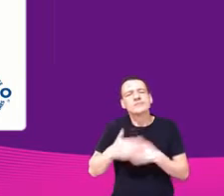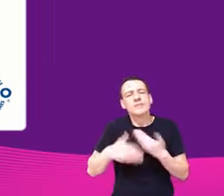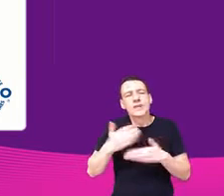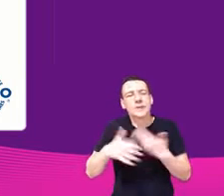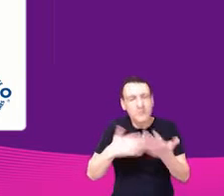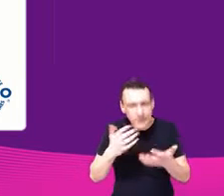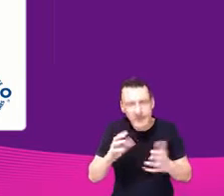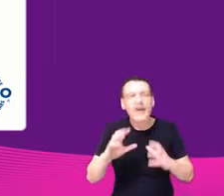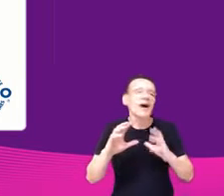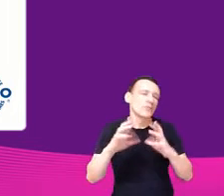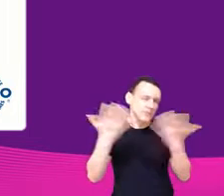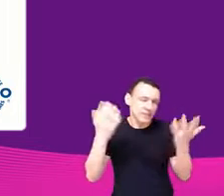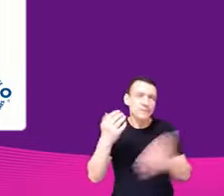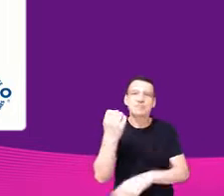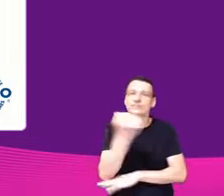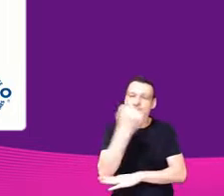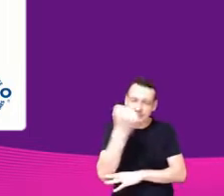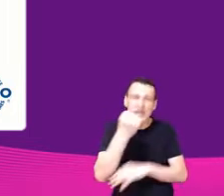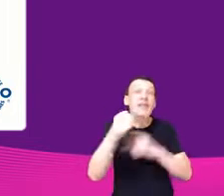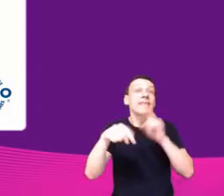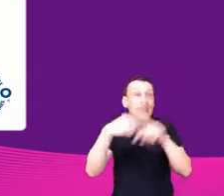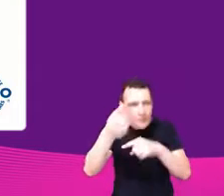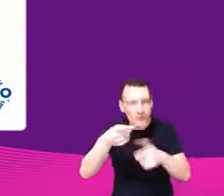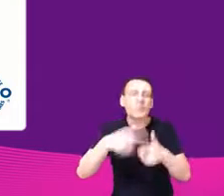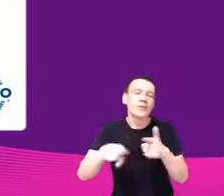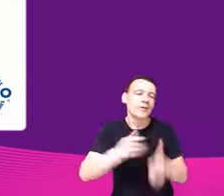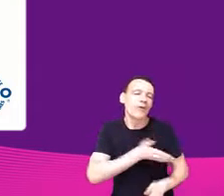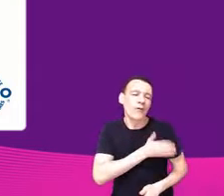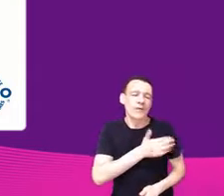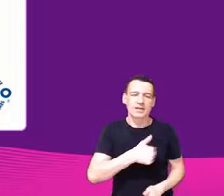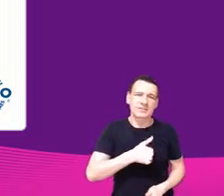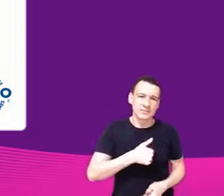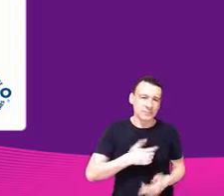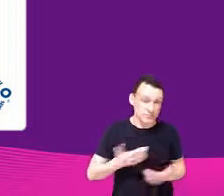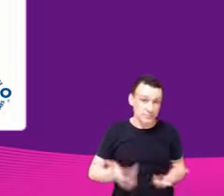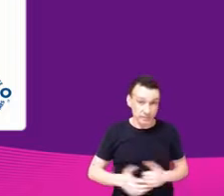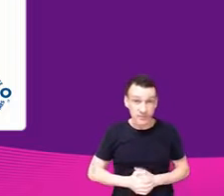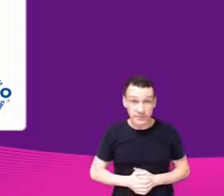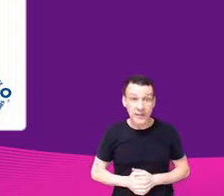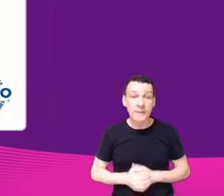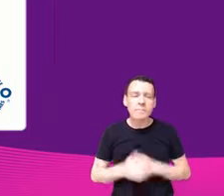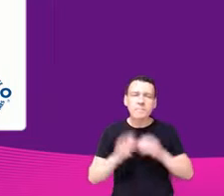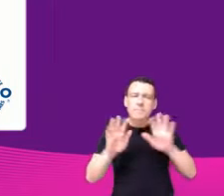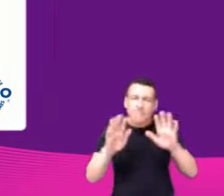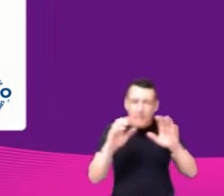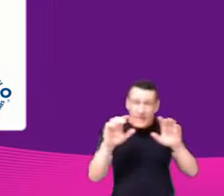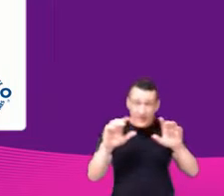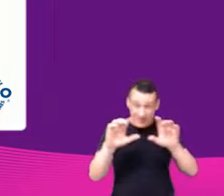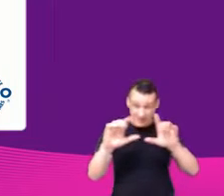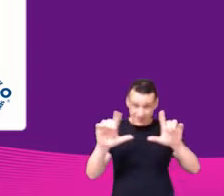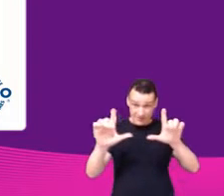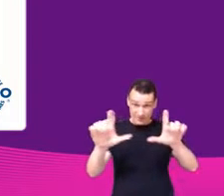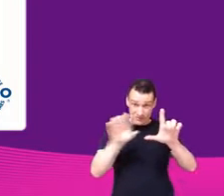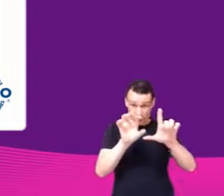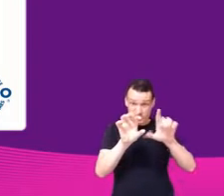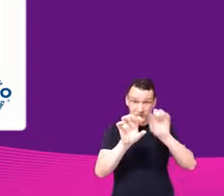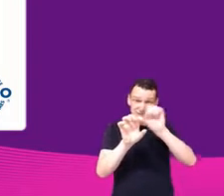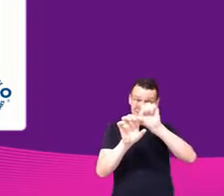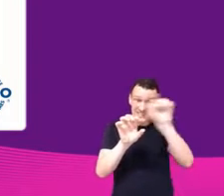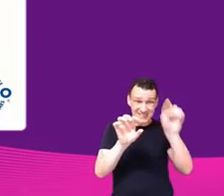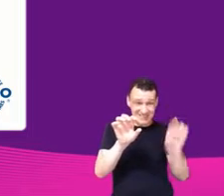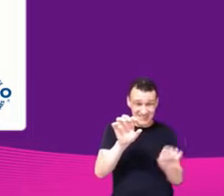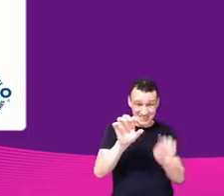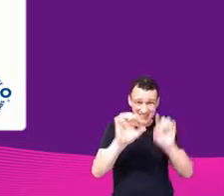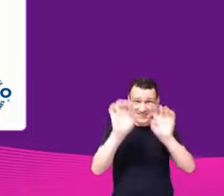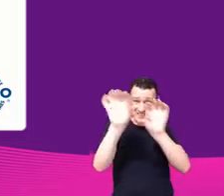risco cardiovascular. E na periferia desse slide aqui, eu gostaria de chamar a atenção de vocês como, na verdade,